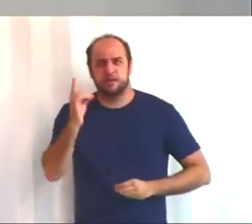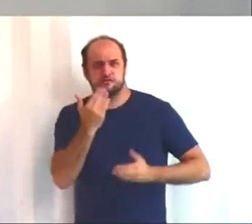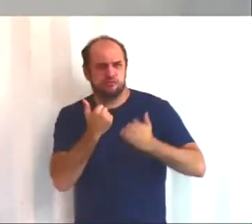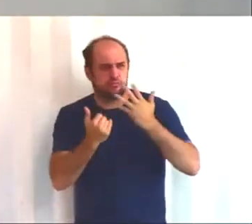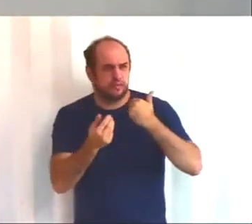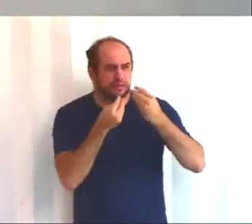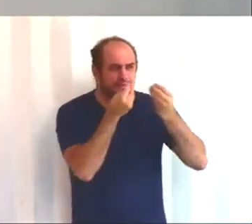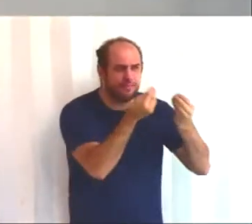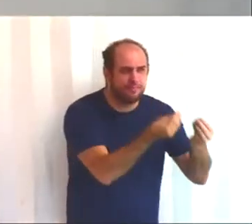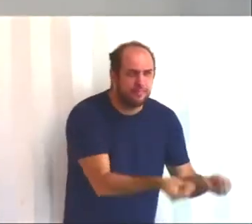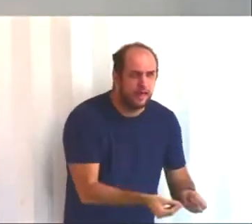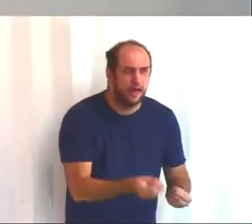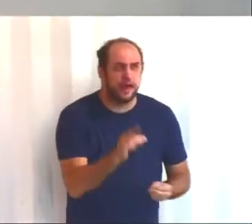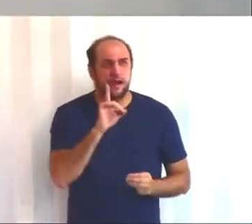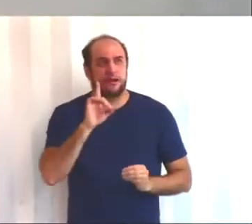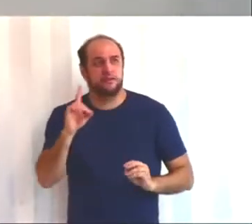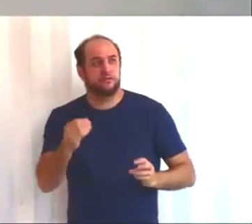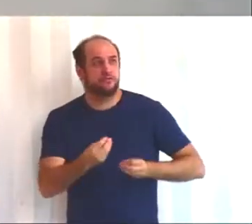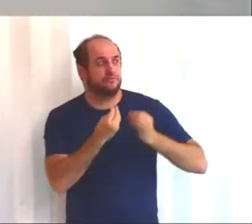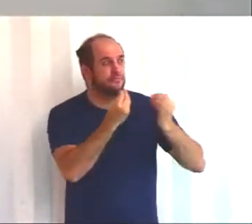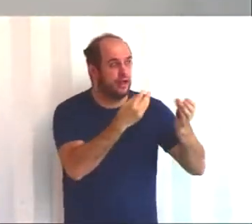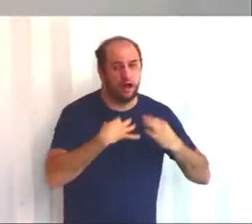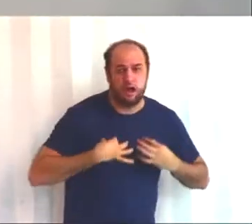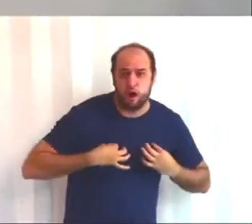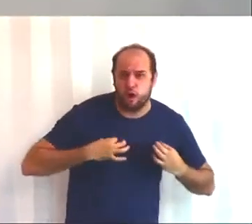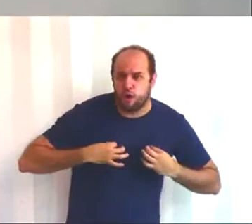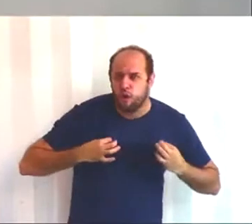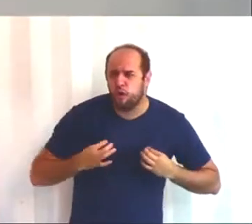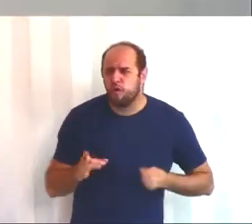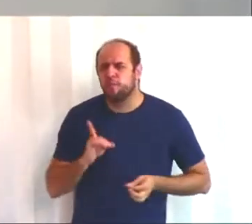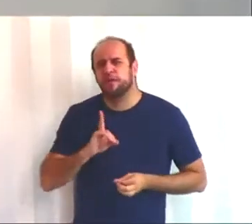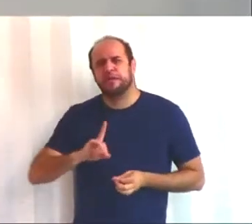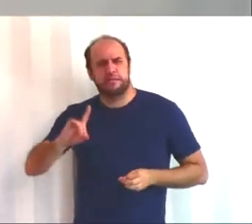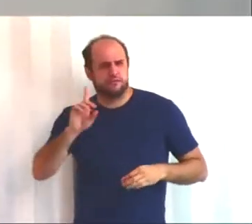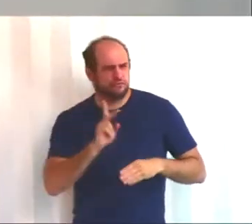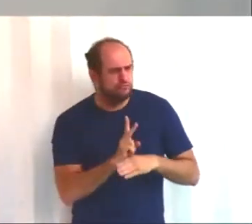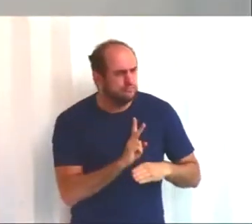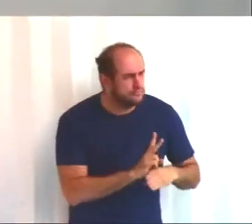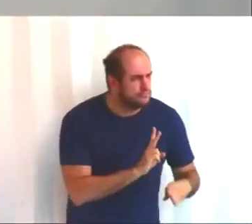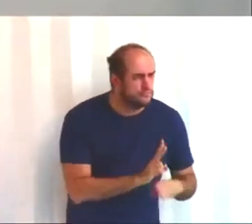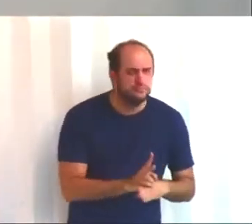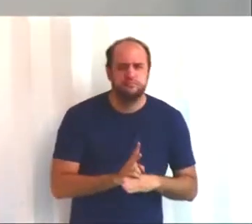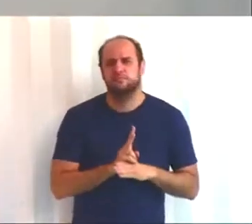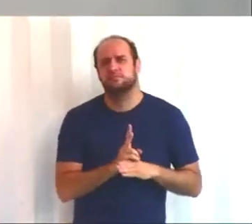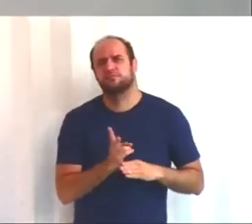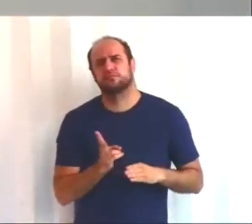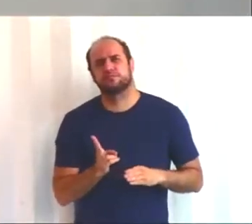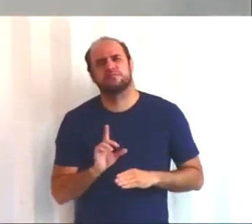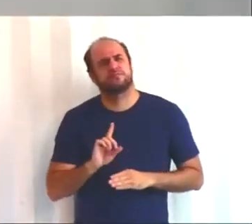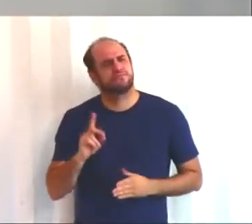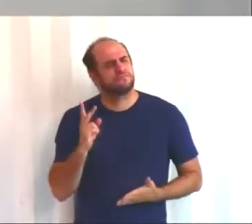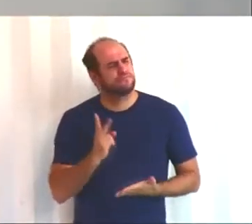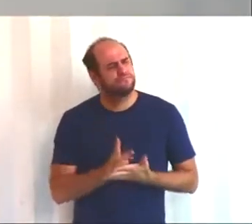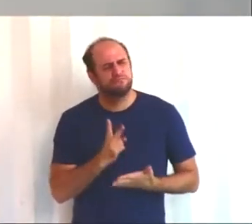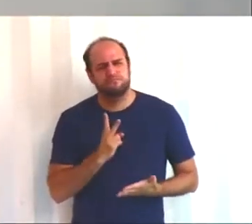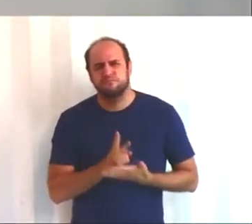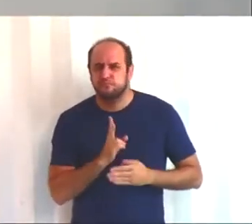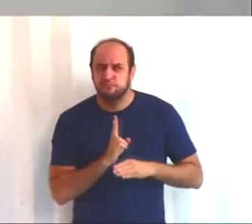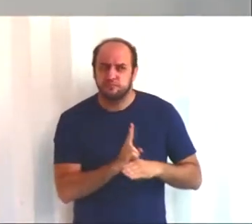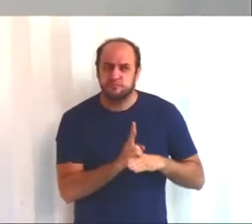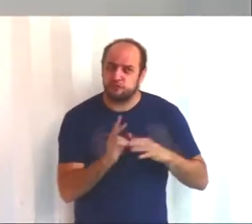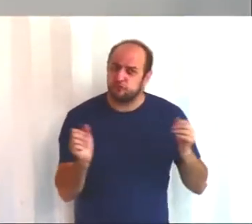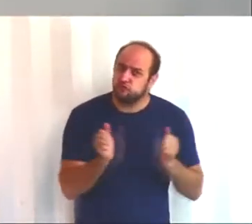alimentos, além disso, e também a roupa. Deus esteve protegendo, guardando, Deus sempre estava